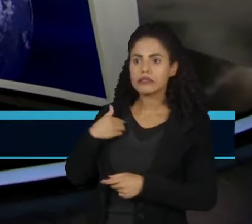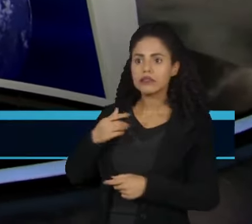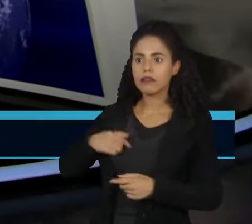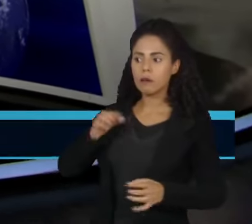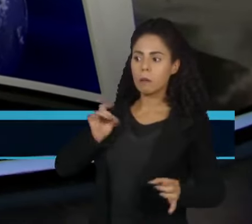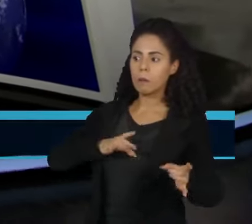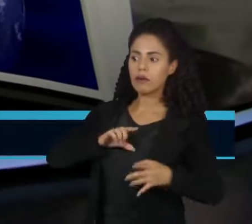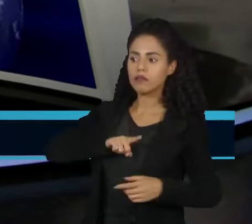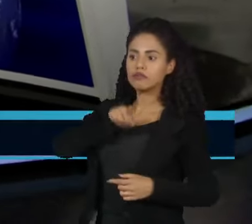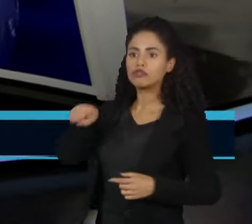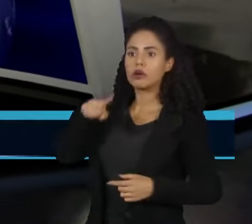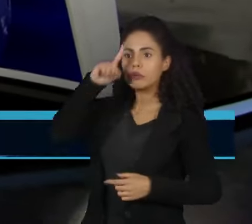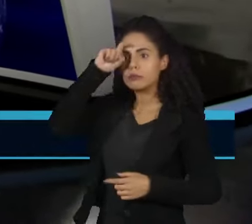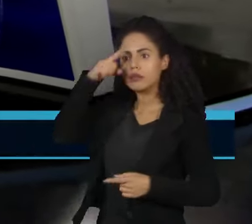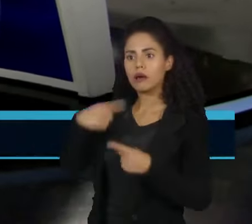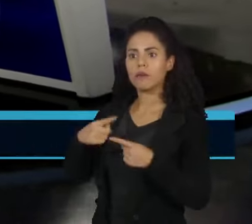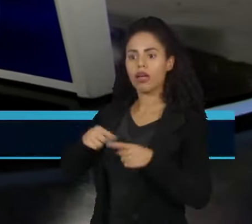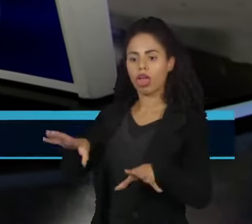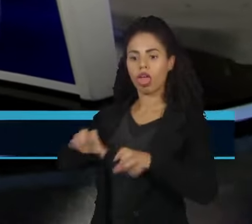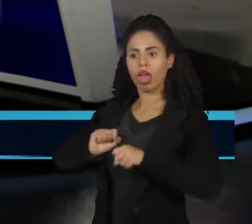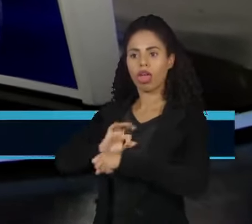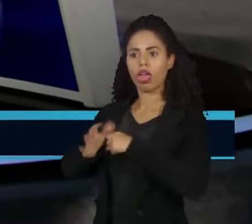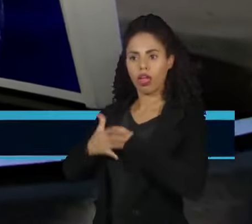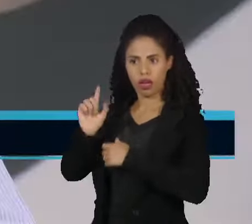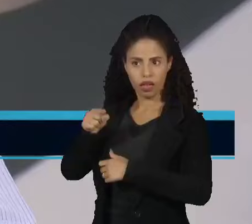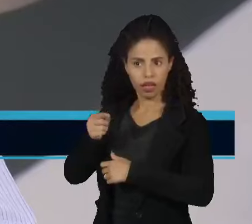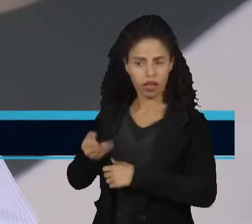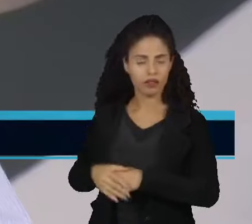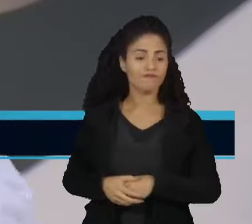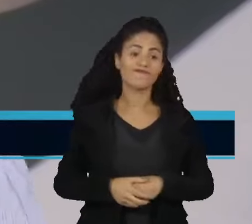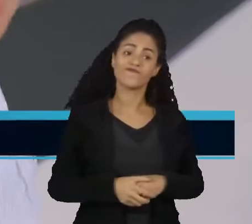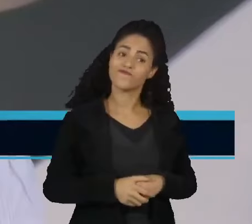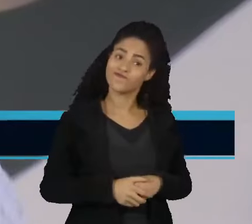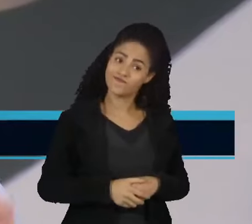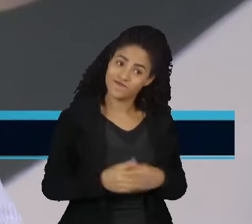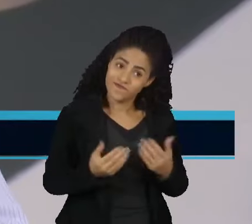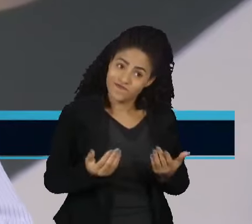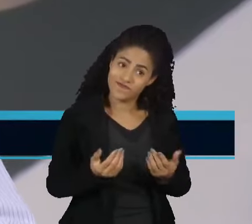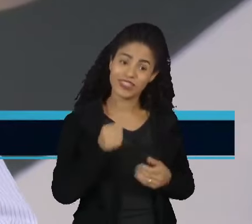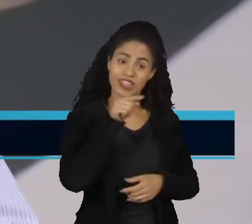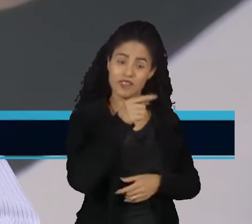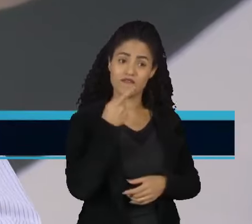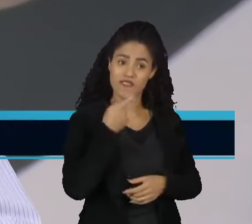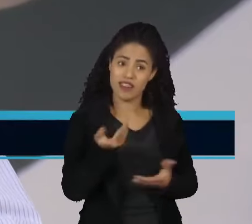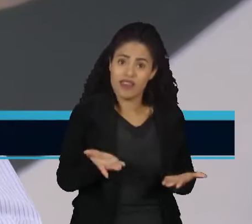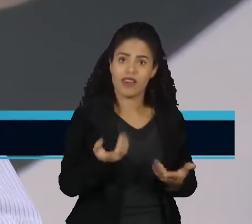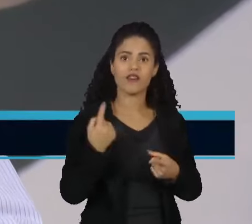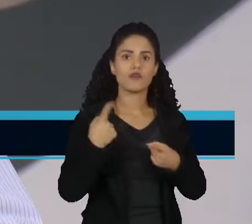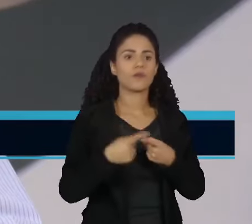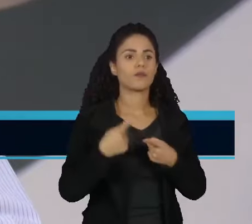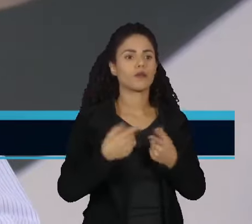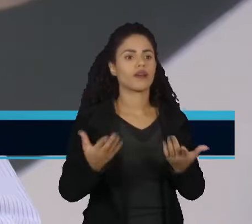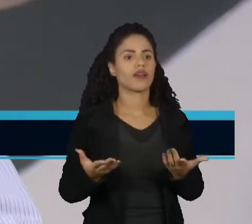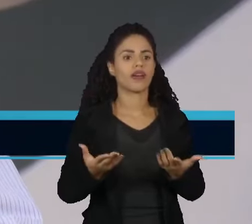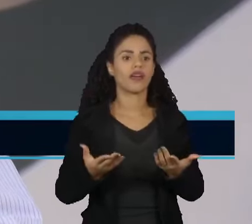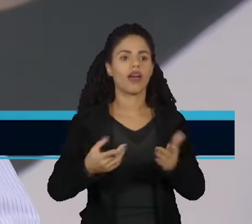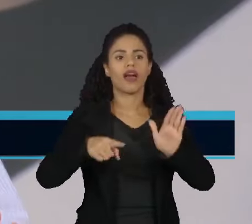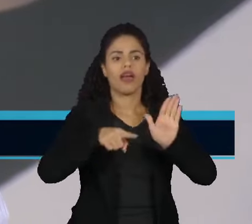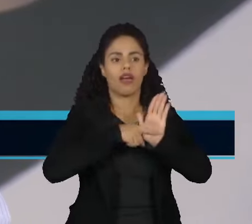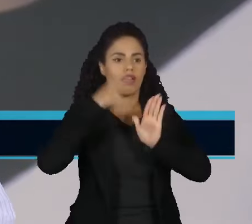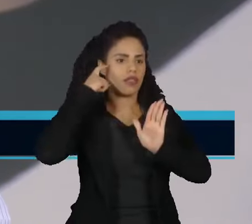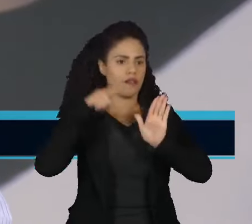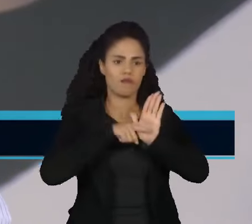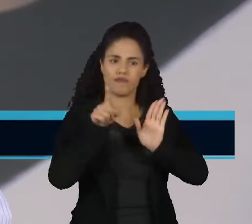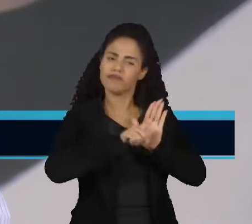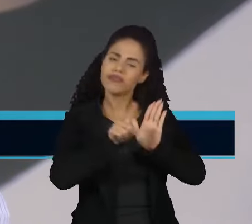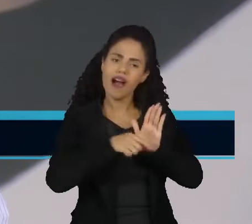de fazer os exames e se cuidar durante a pandemia é então quando a gente falava mas não não quero ser saudosista que